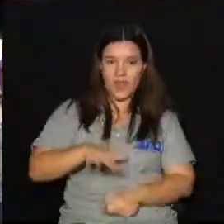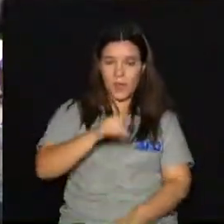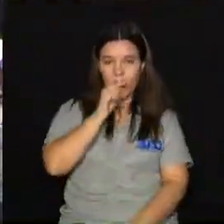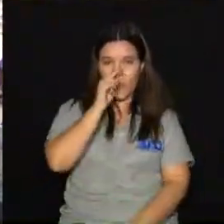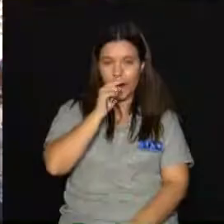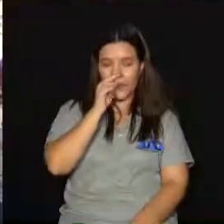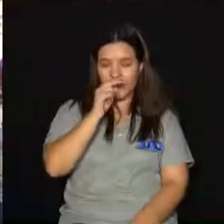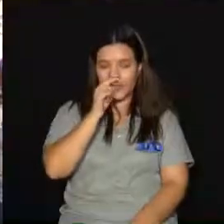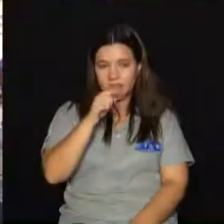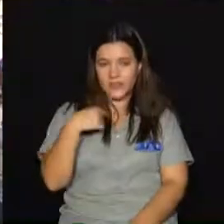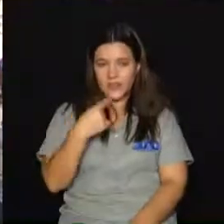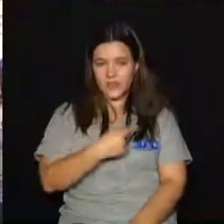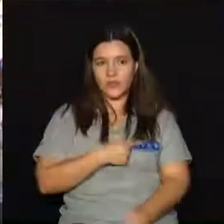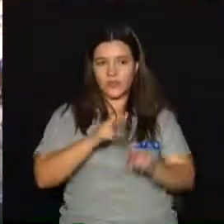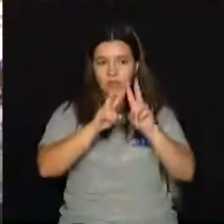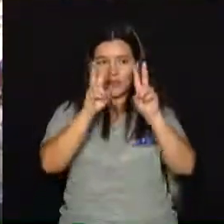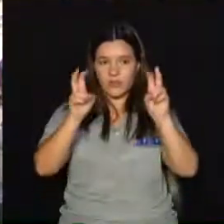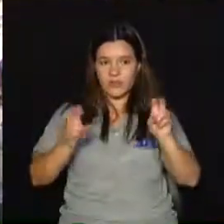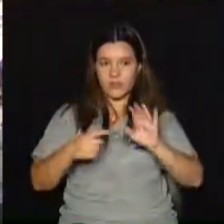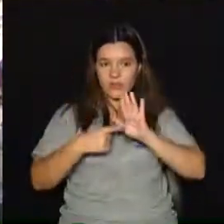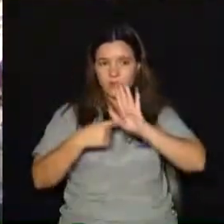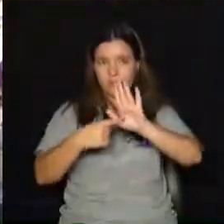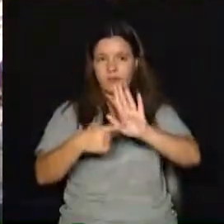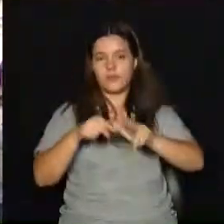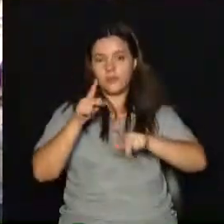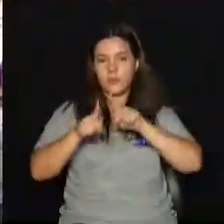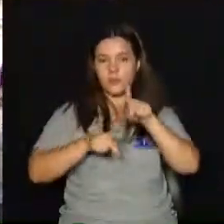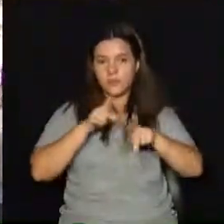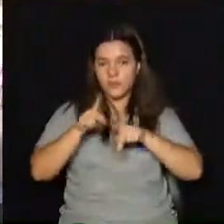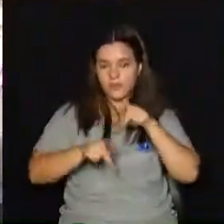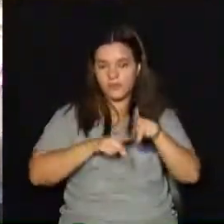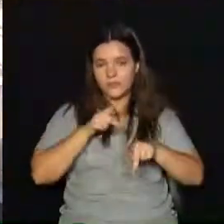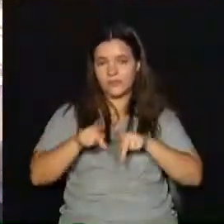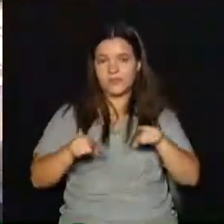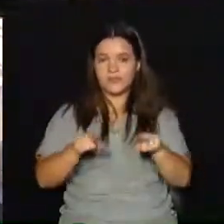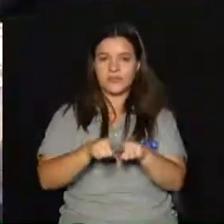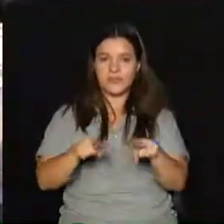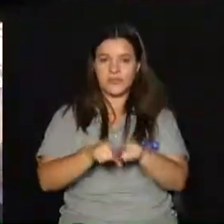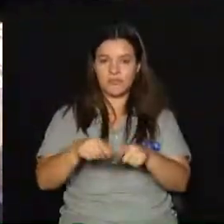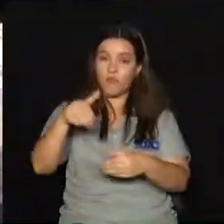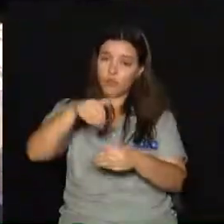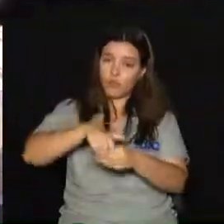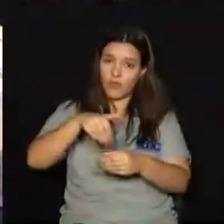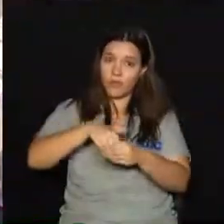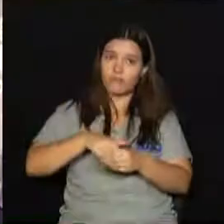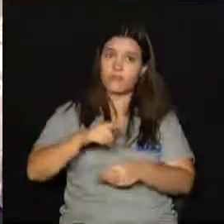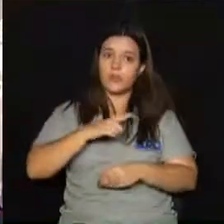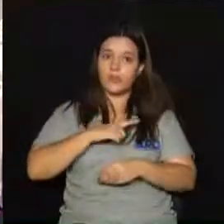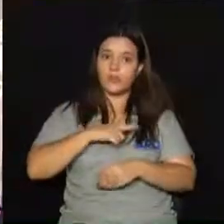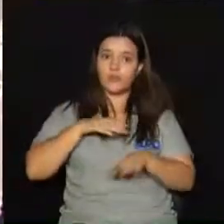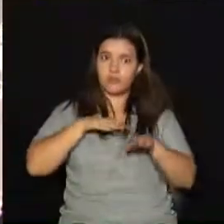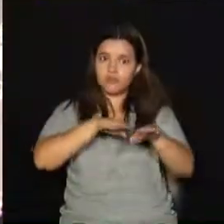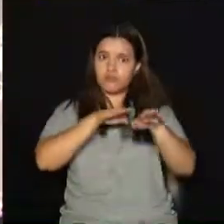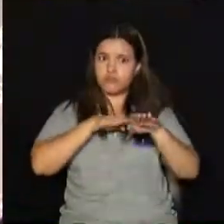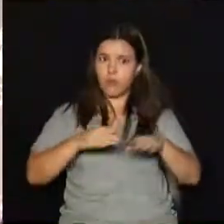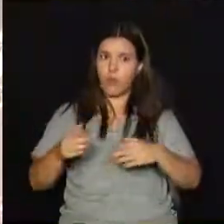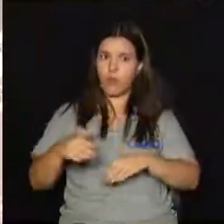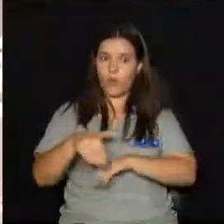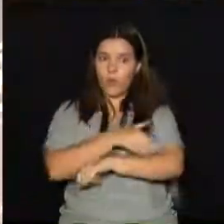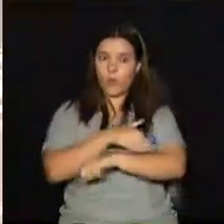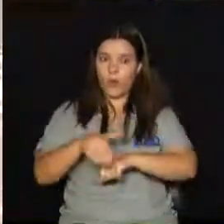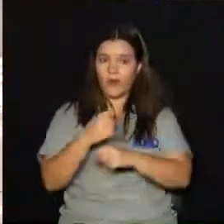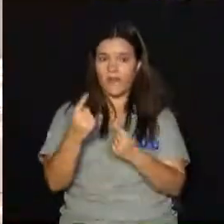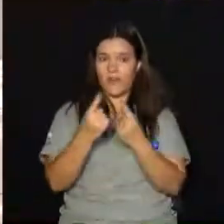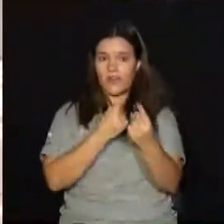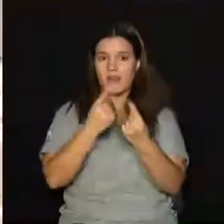gente falar a respeito dessa população que também está em grande movimento, né, nas ruas. A gente está aqui na